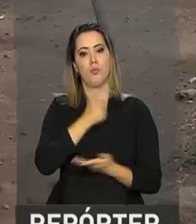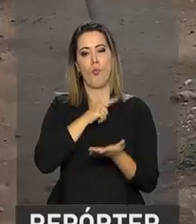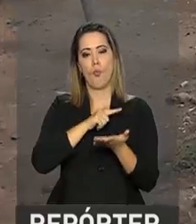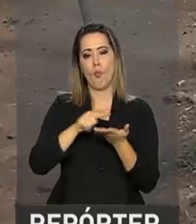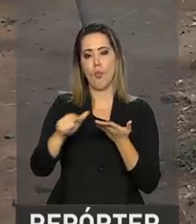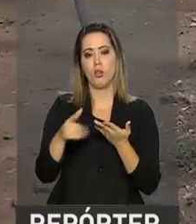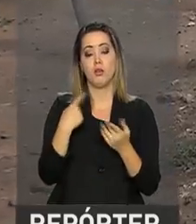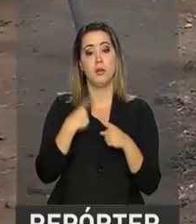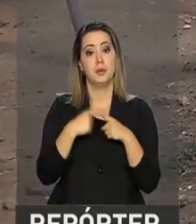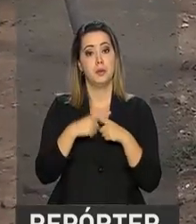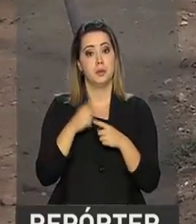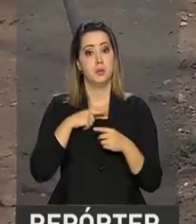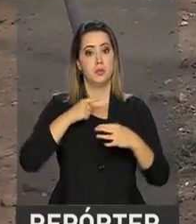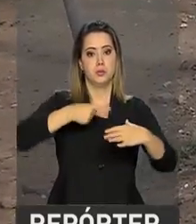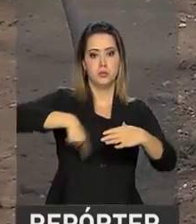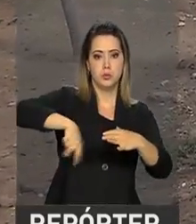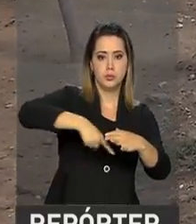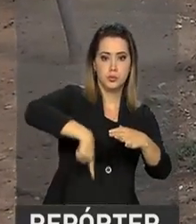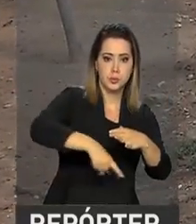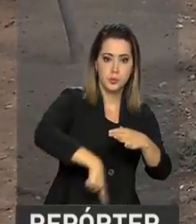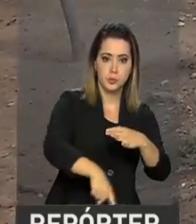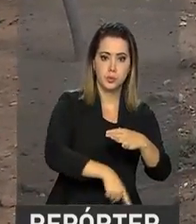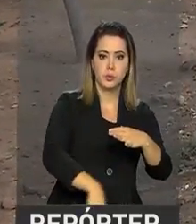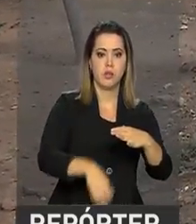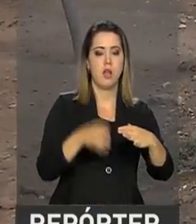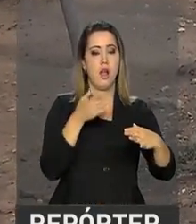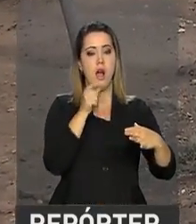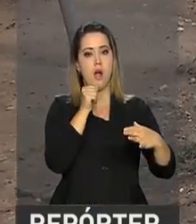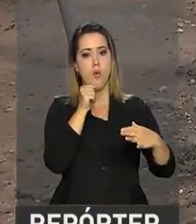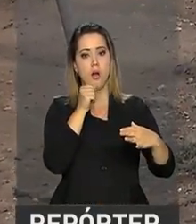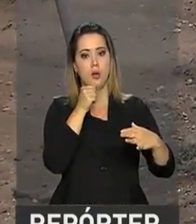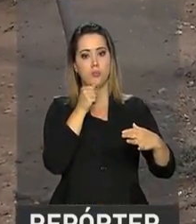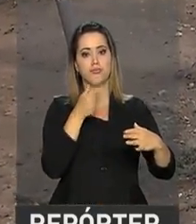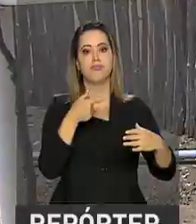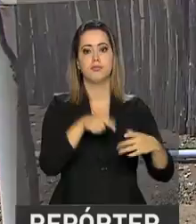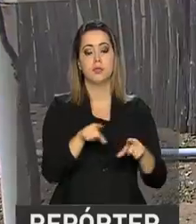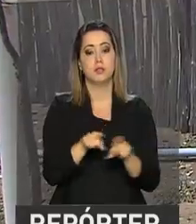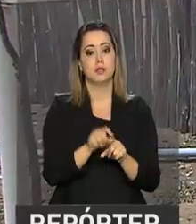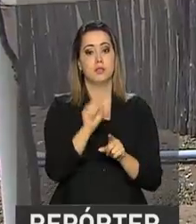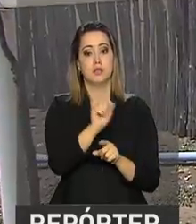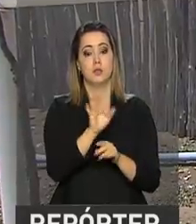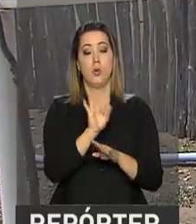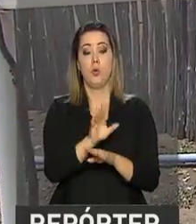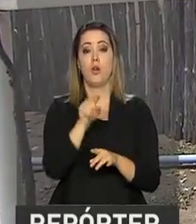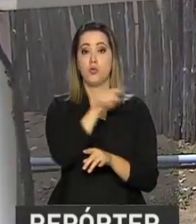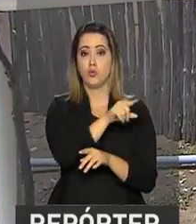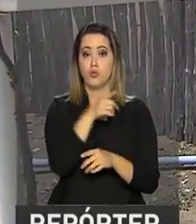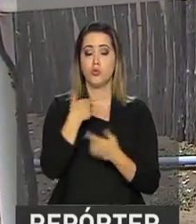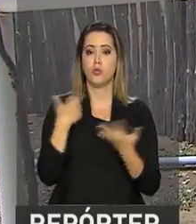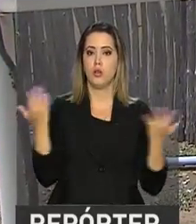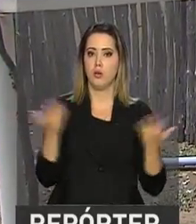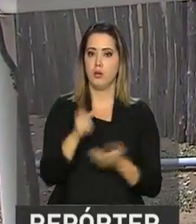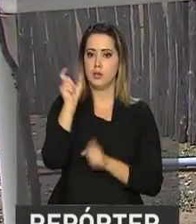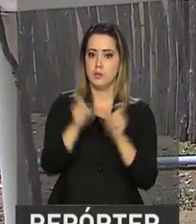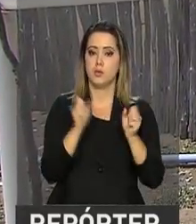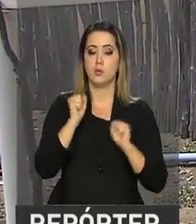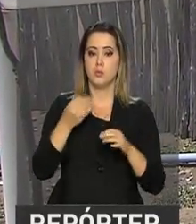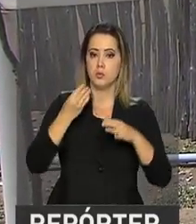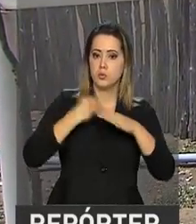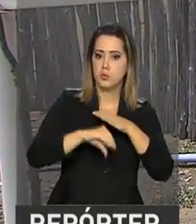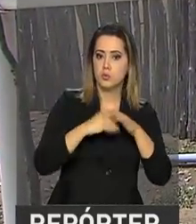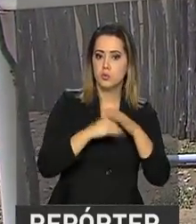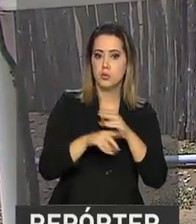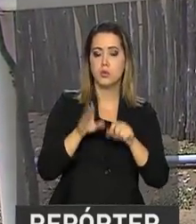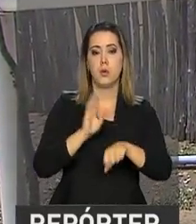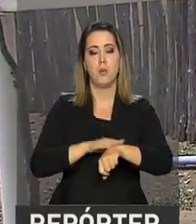estiagem graças às cisternas, que captam e armazenam água da chuva. Com o sistema, famílias podem guardar a água